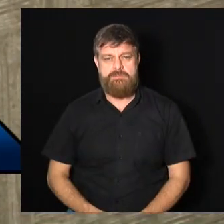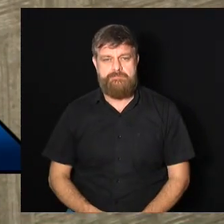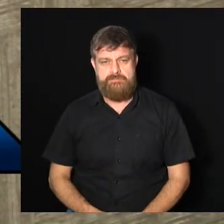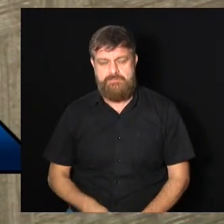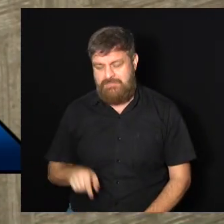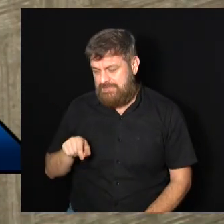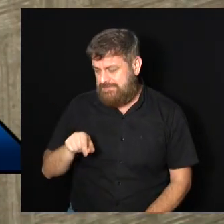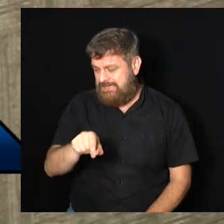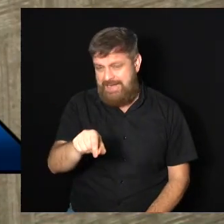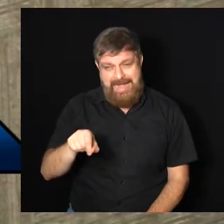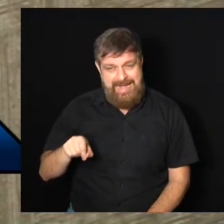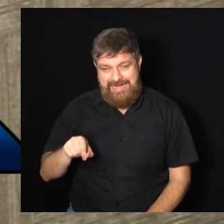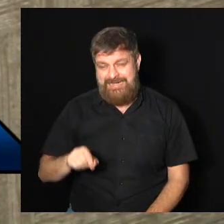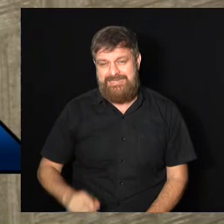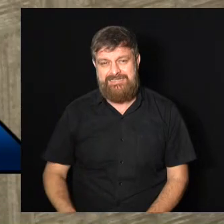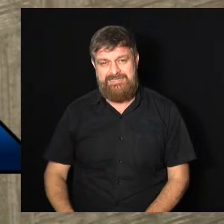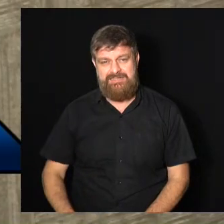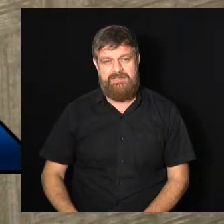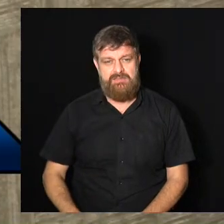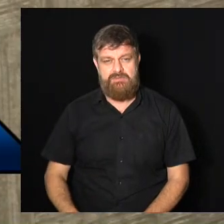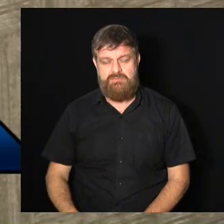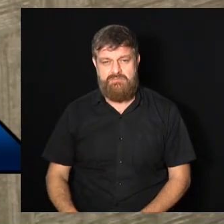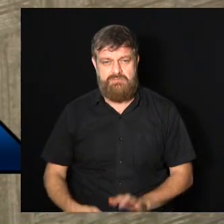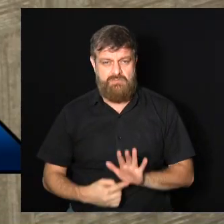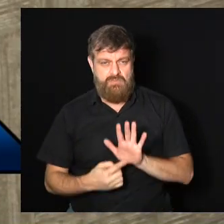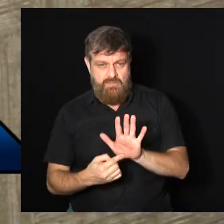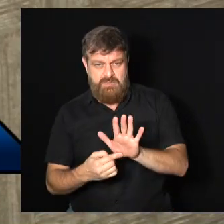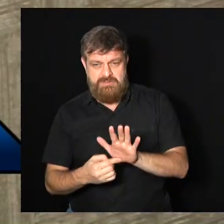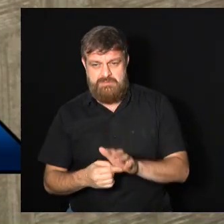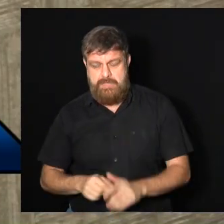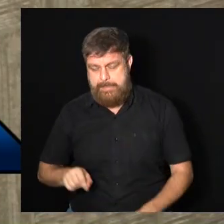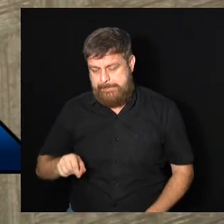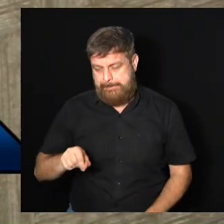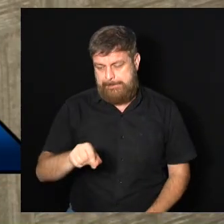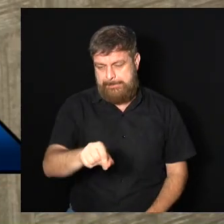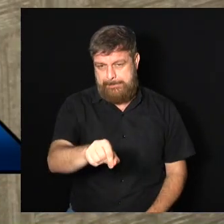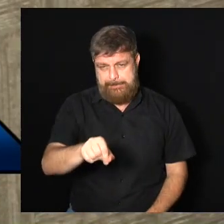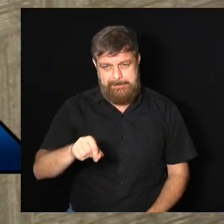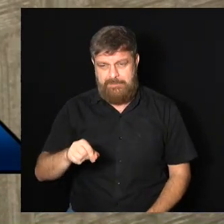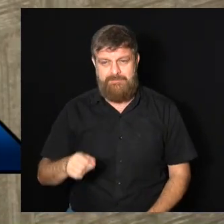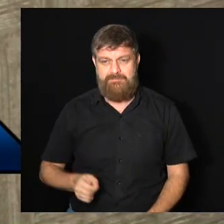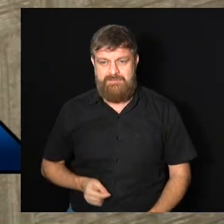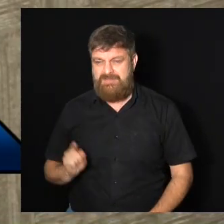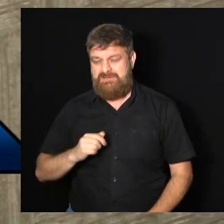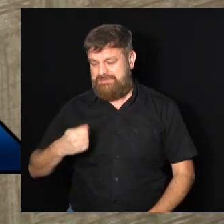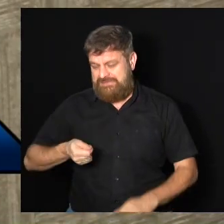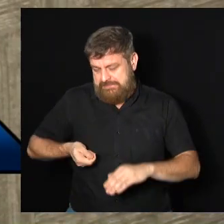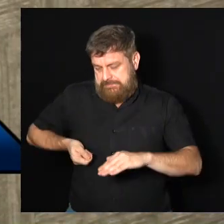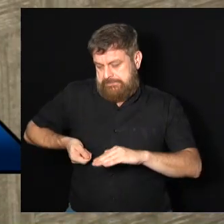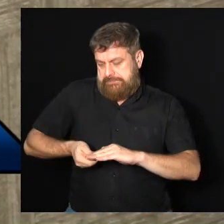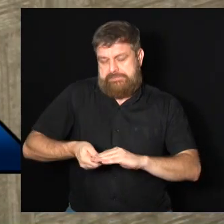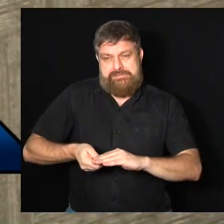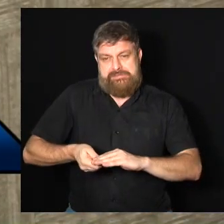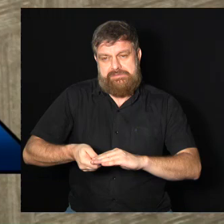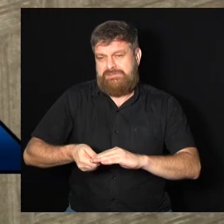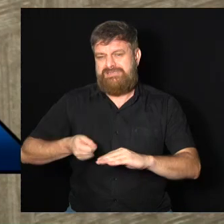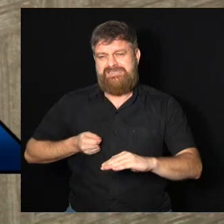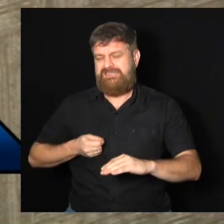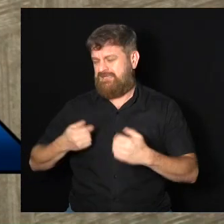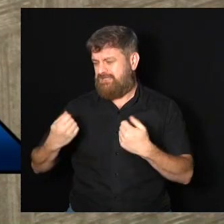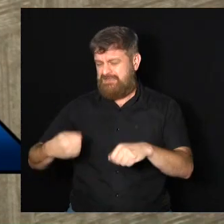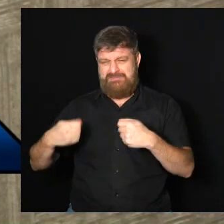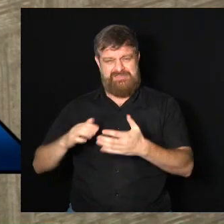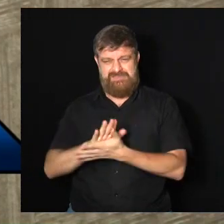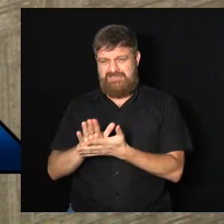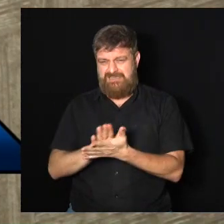cartões, basta você encostar ele no validador, você não precisa inserir ele em local algum para não correr nenhum